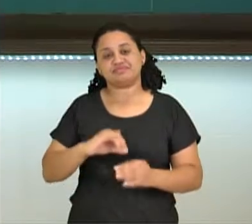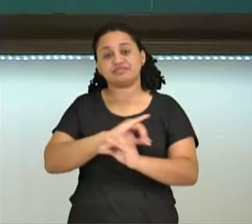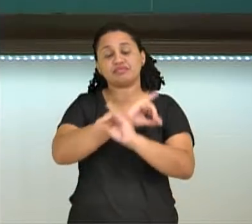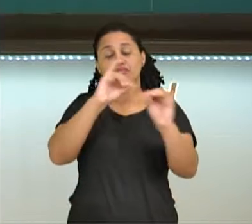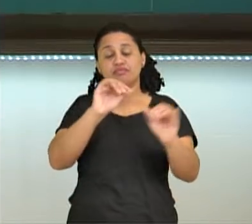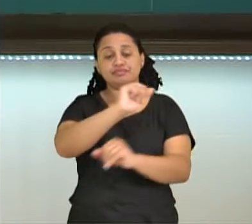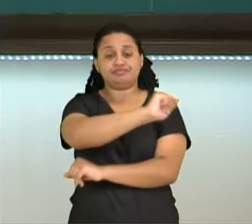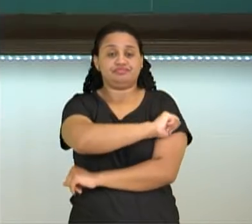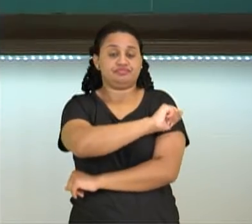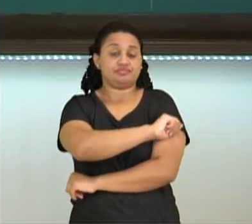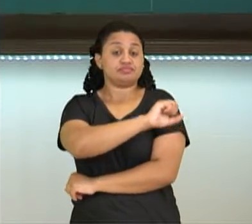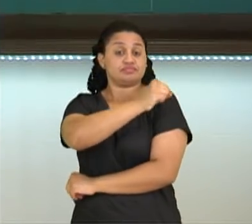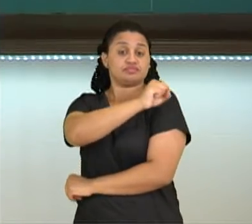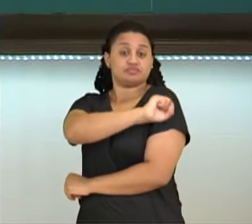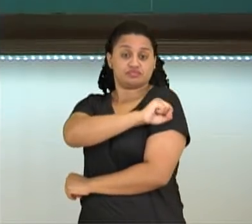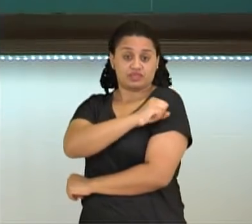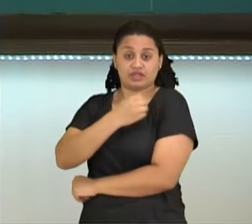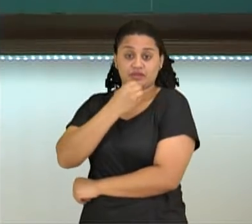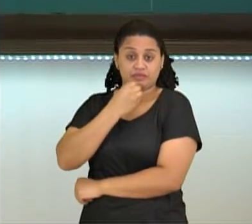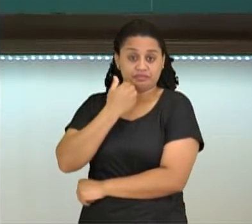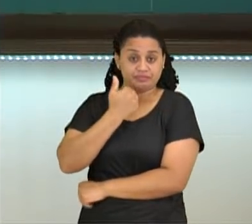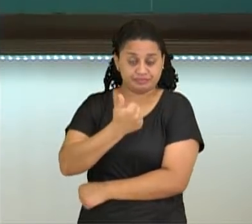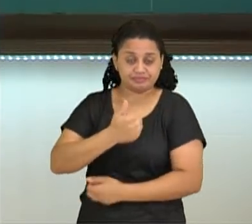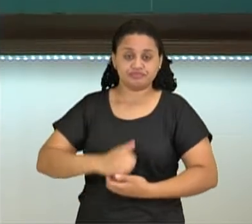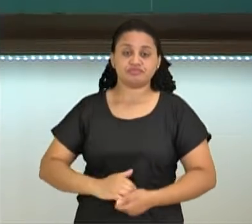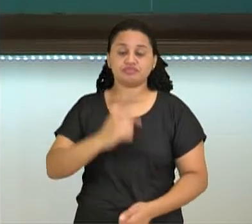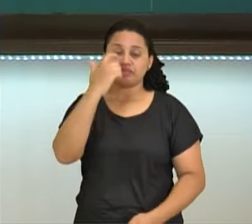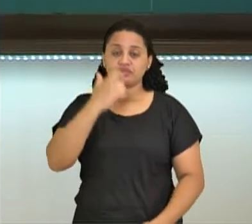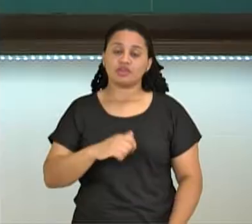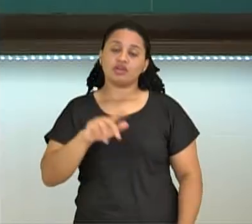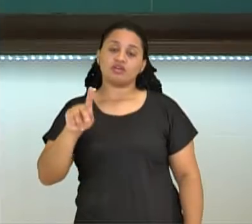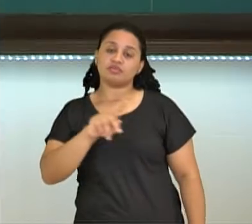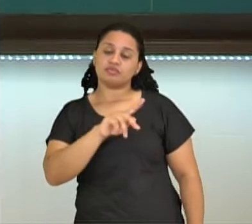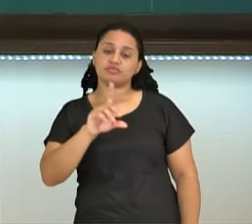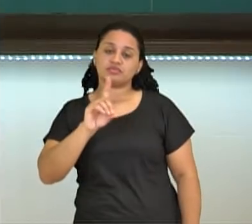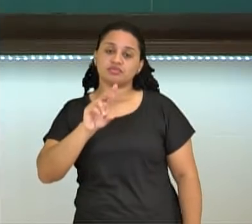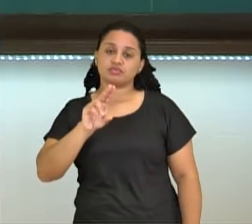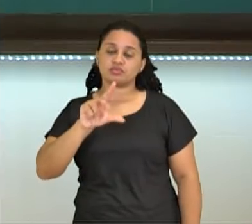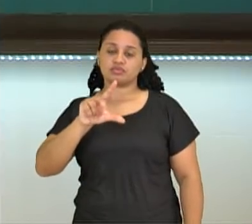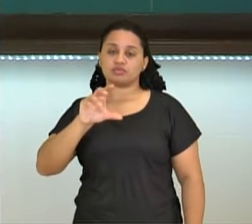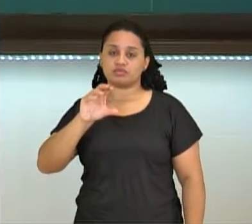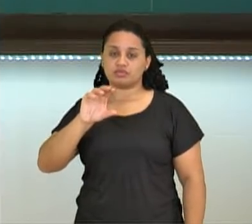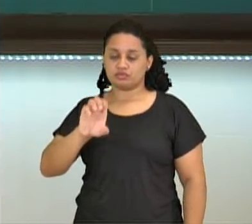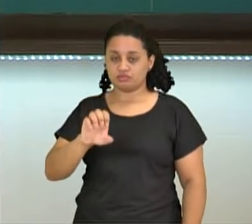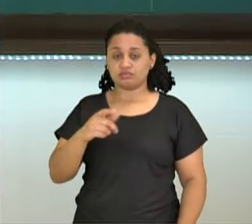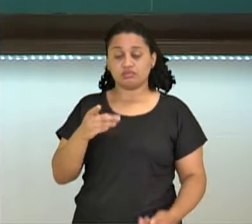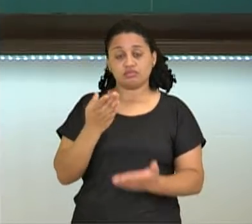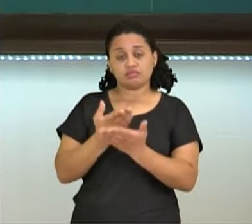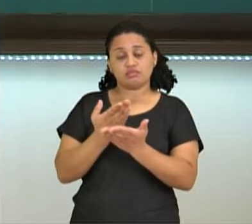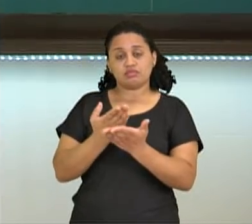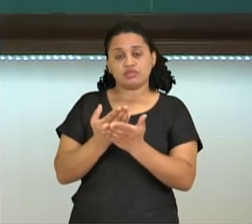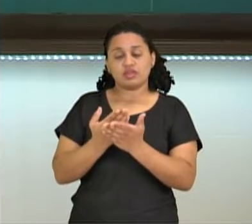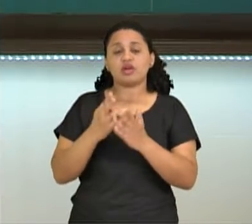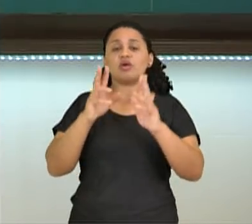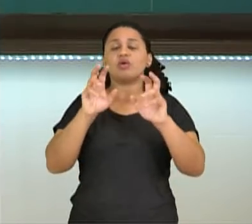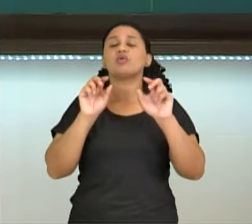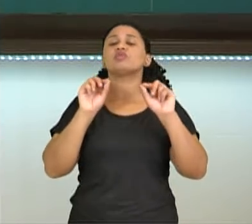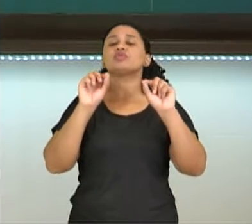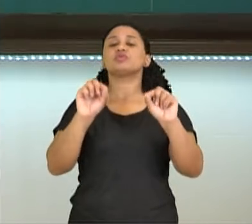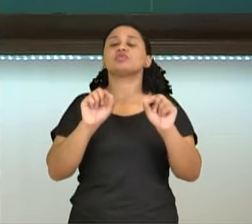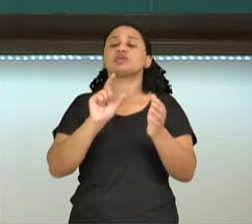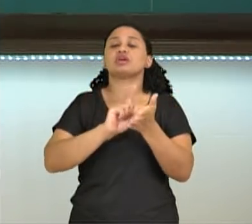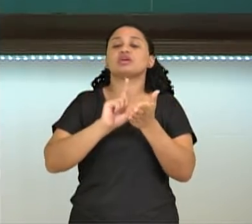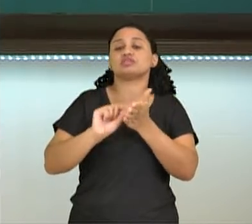Olá, estudante do 8º ano, tudo bem? Eu sou a professora Dulce e nesta aula nós vamos ver sobre artigo de